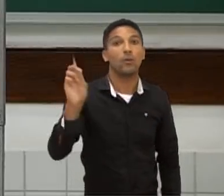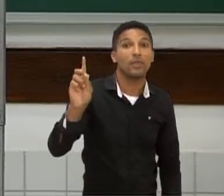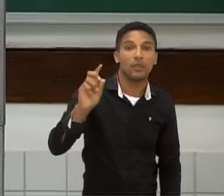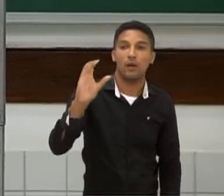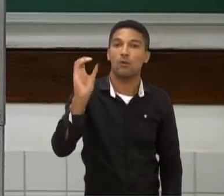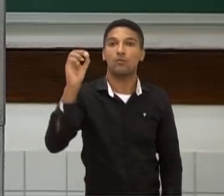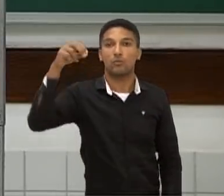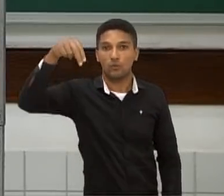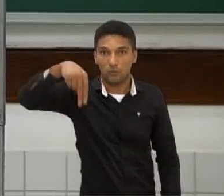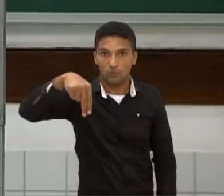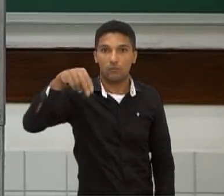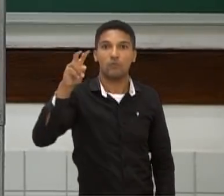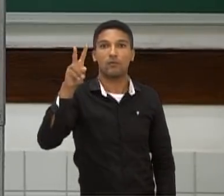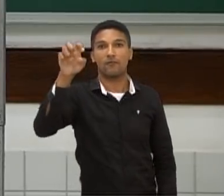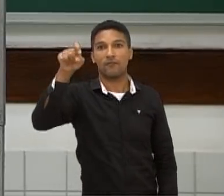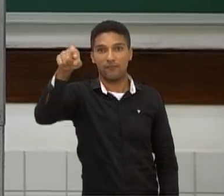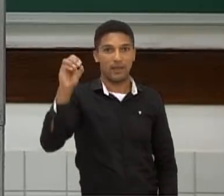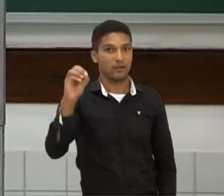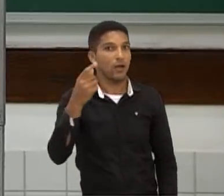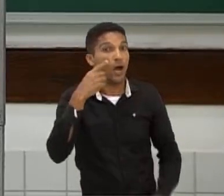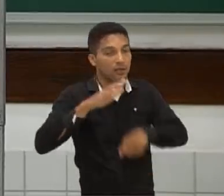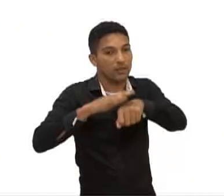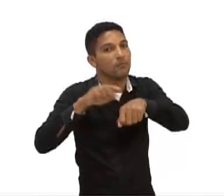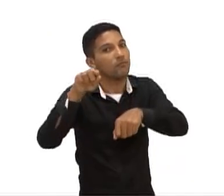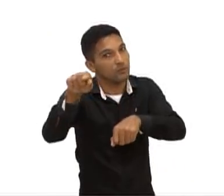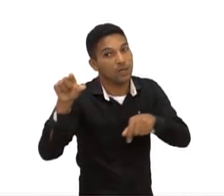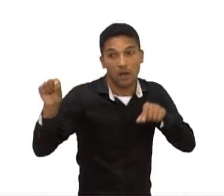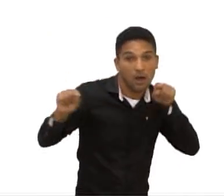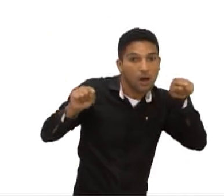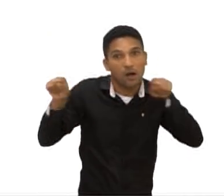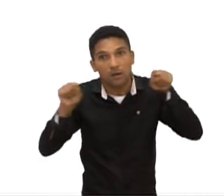tempinho para vocês, eu já retorno aí para a gente resolver.